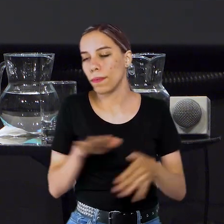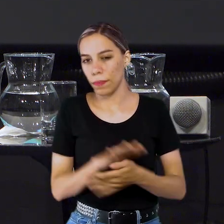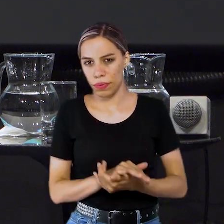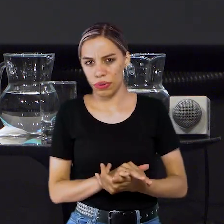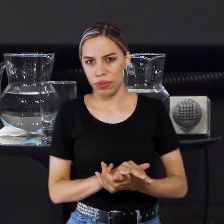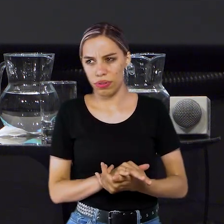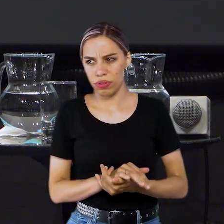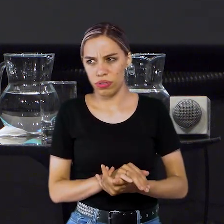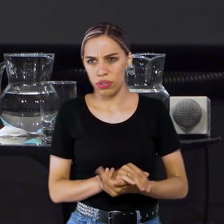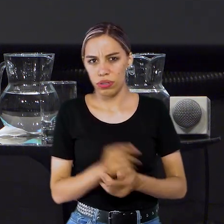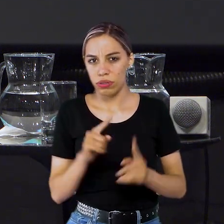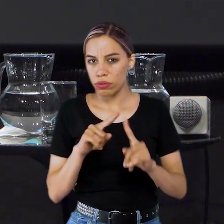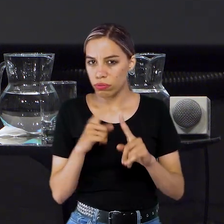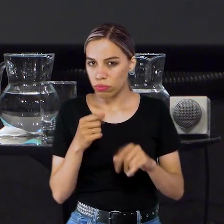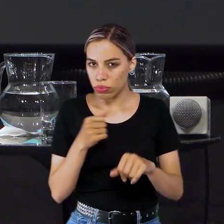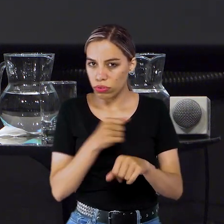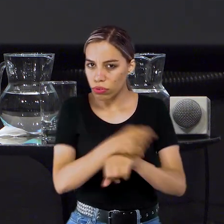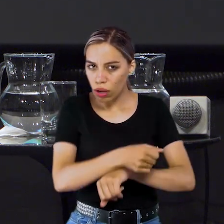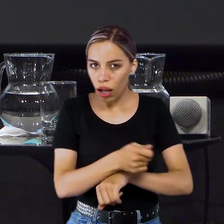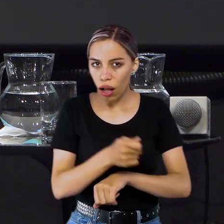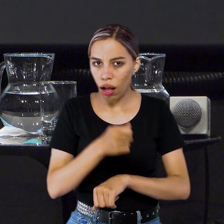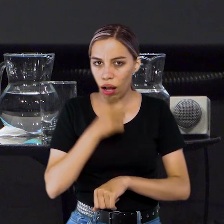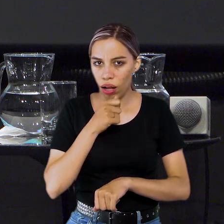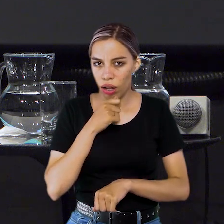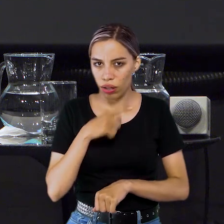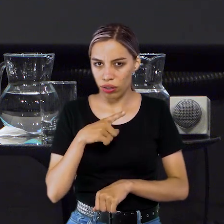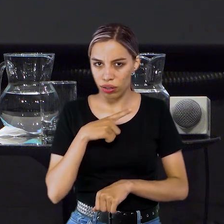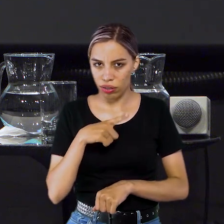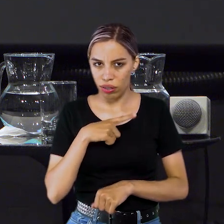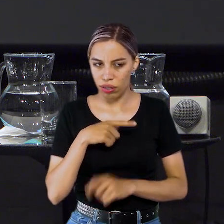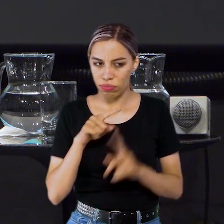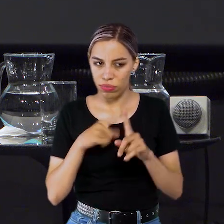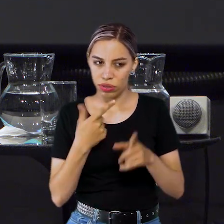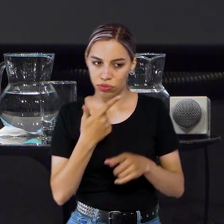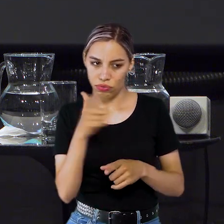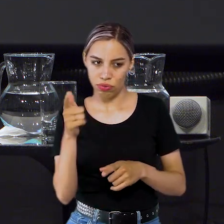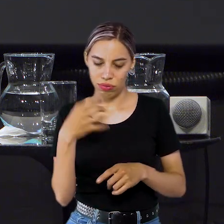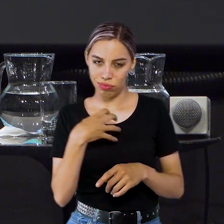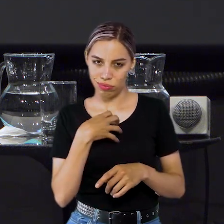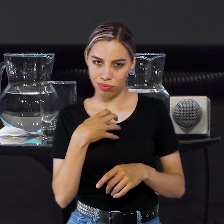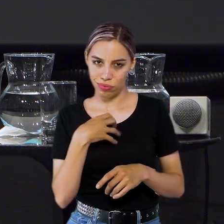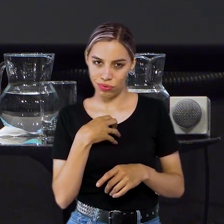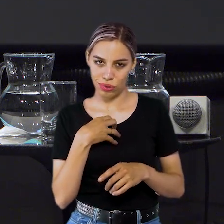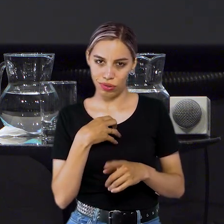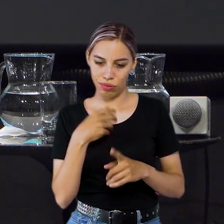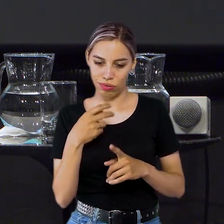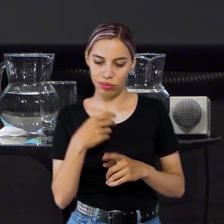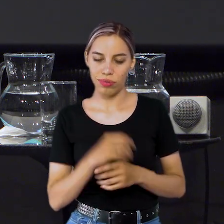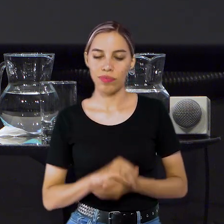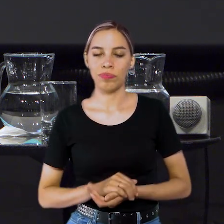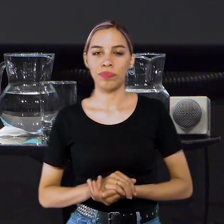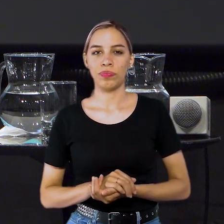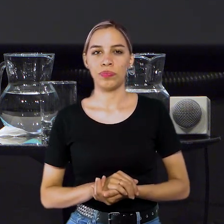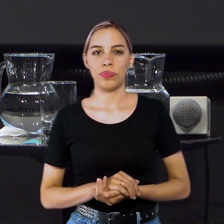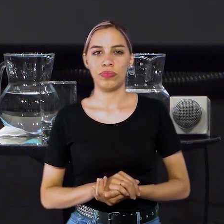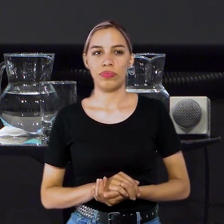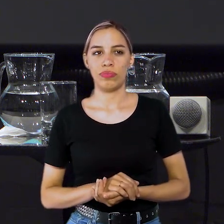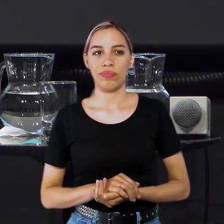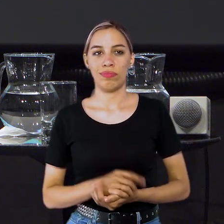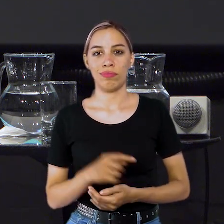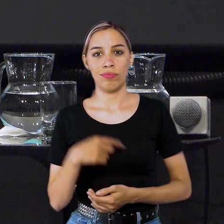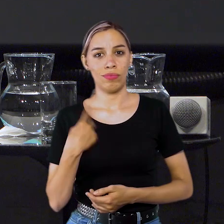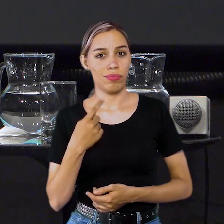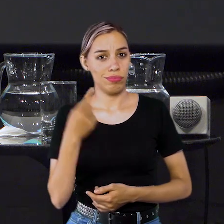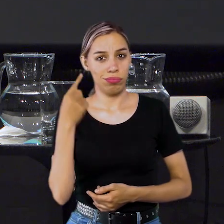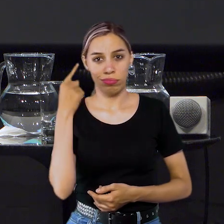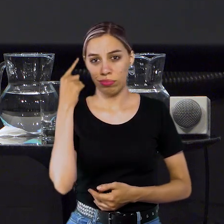escravidão ainda existe, mas de outra forma, né, de outro penteado, assim, sabe? E a gente não